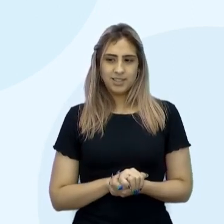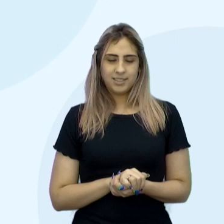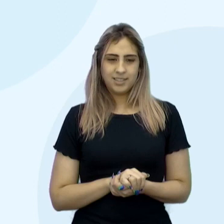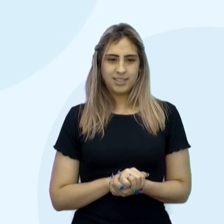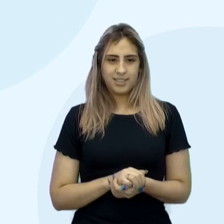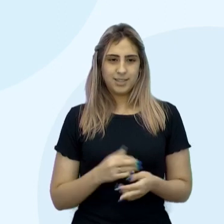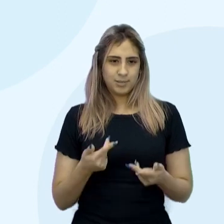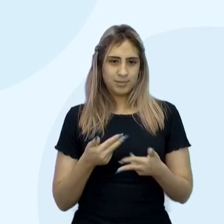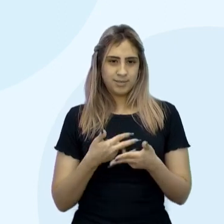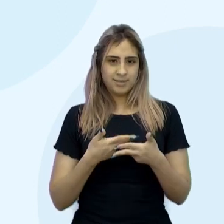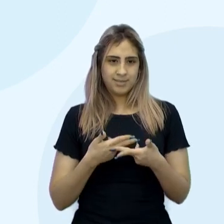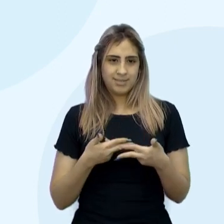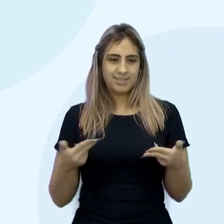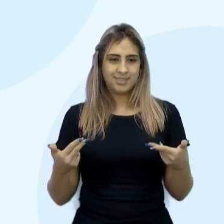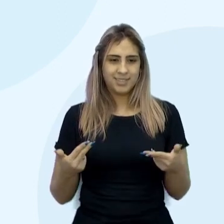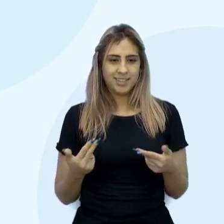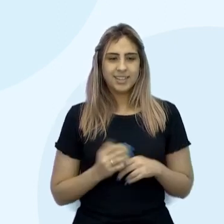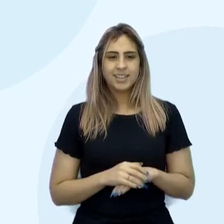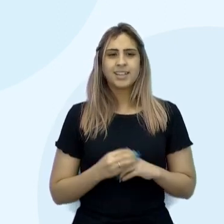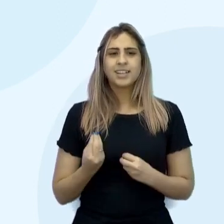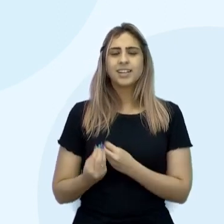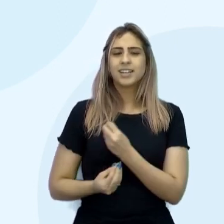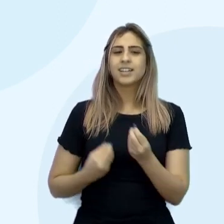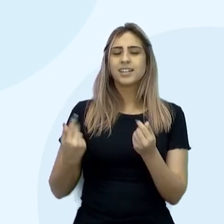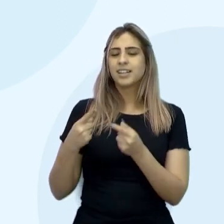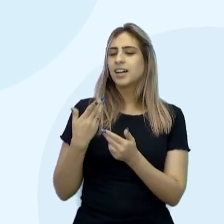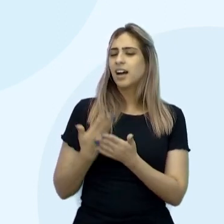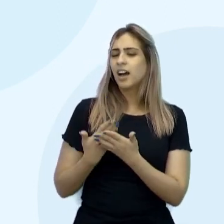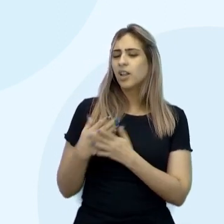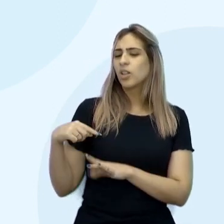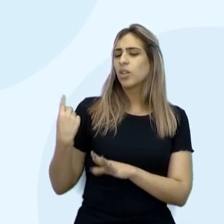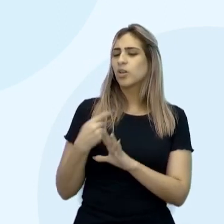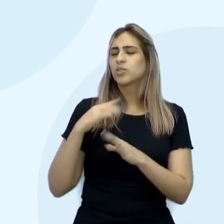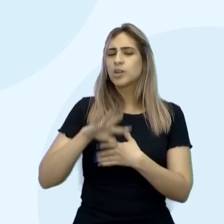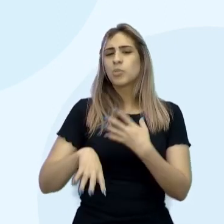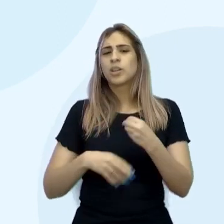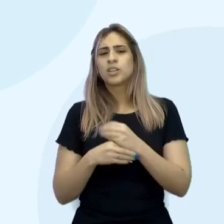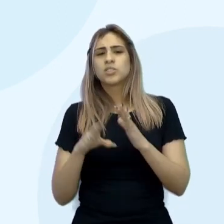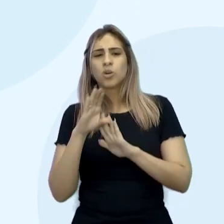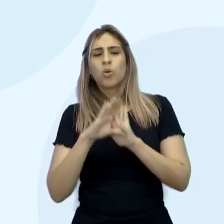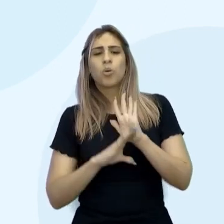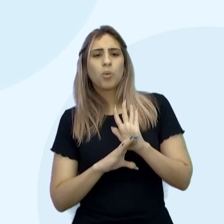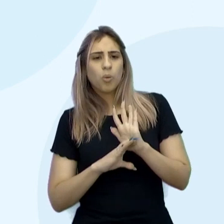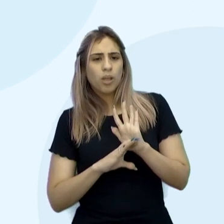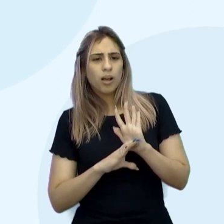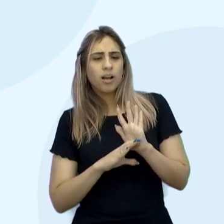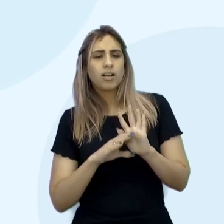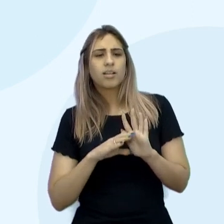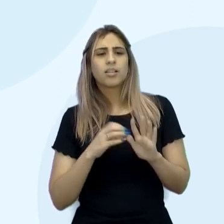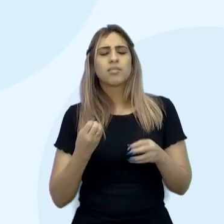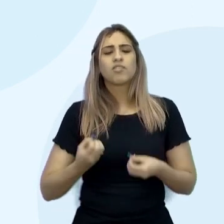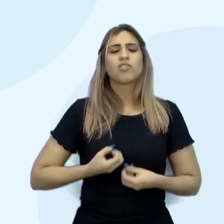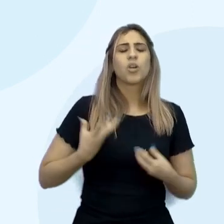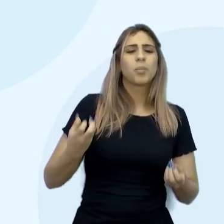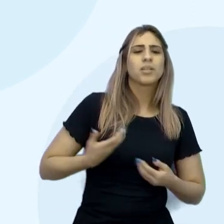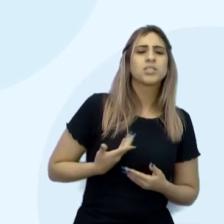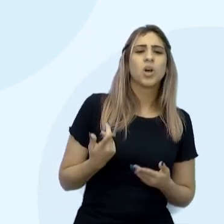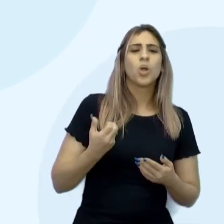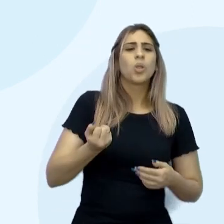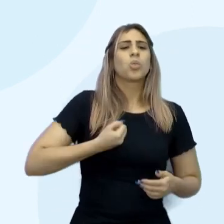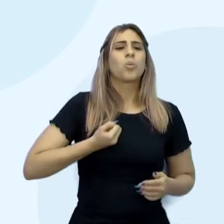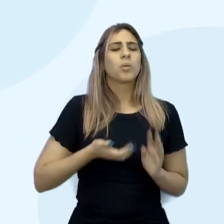nossa aula depois, né, e vai dizer assim: poxa, essa aula, né, do nosso componente curricular aí, ela foi interessante, os números por trás